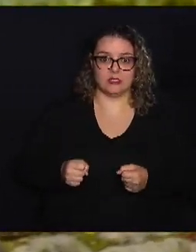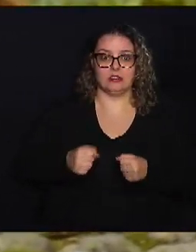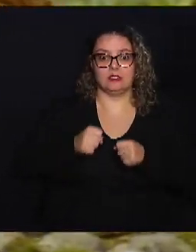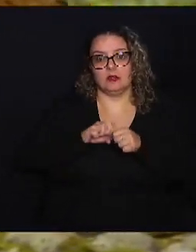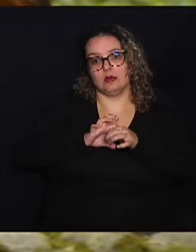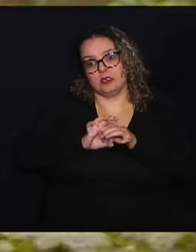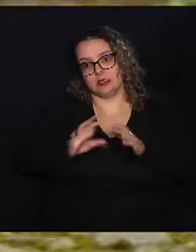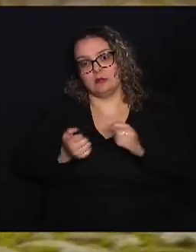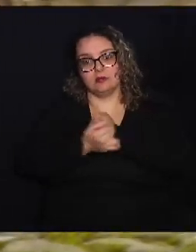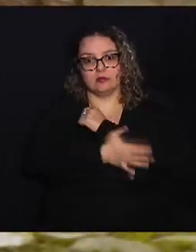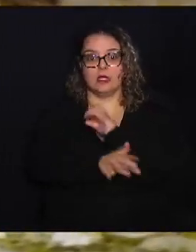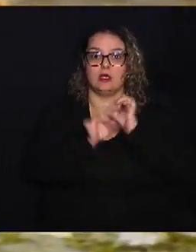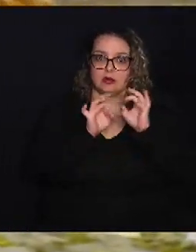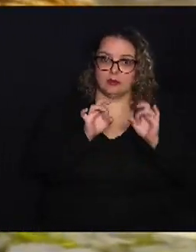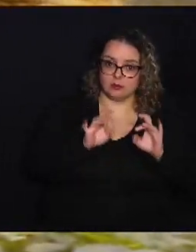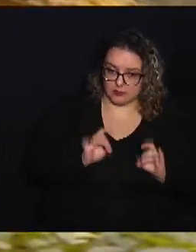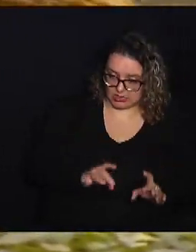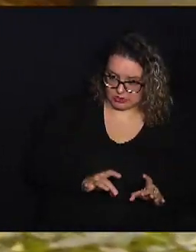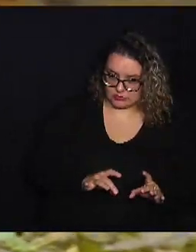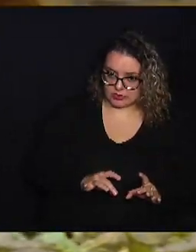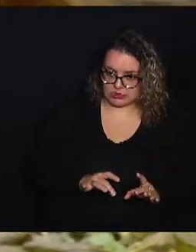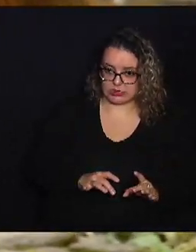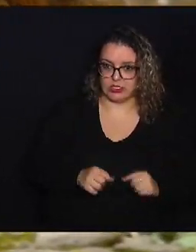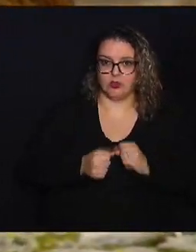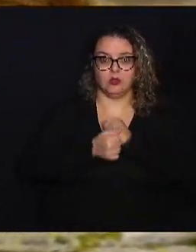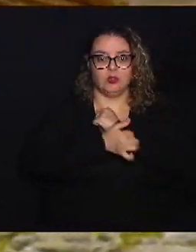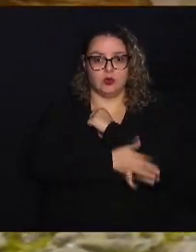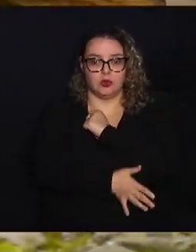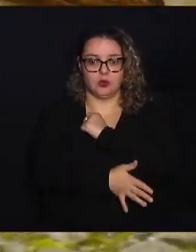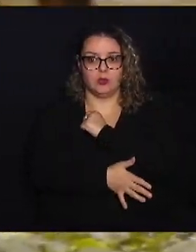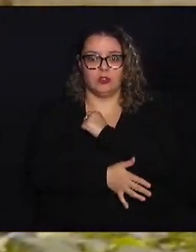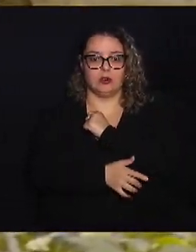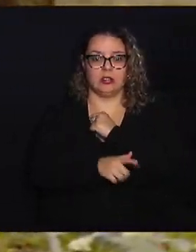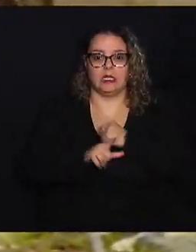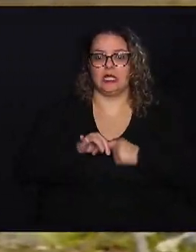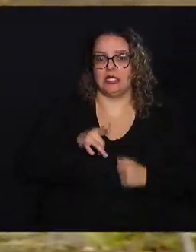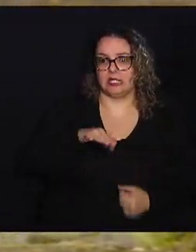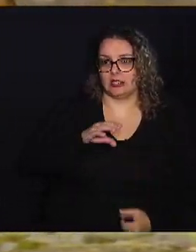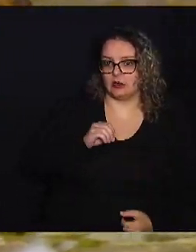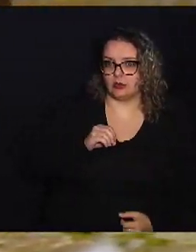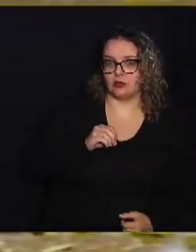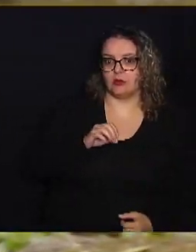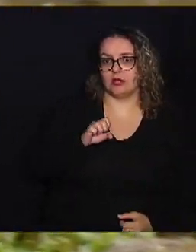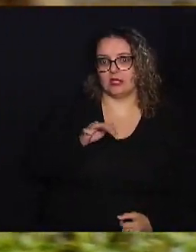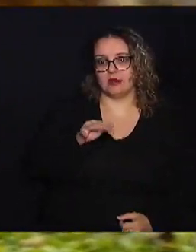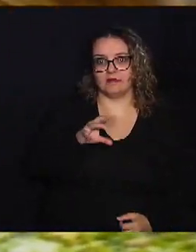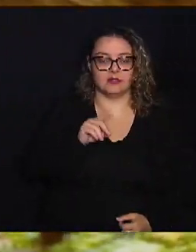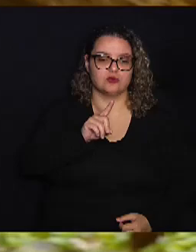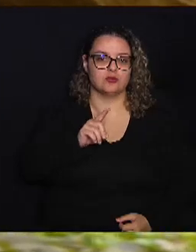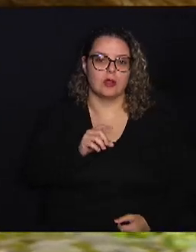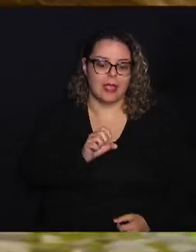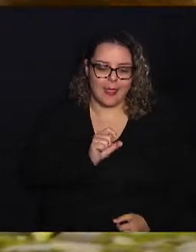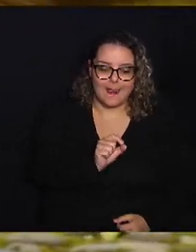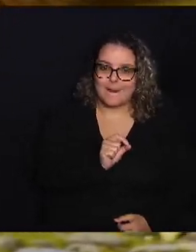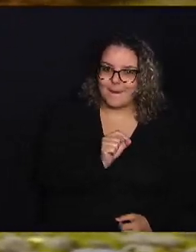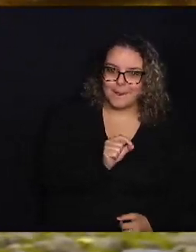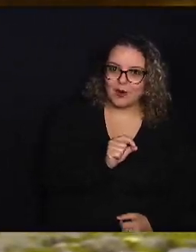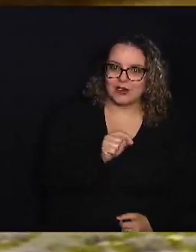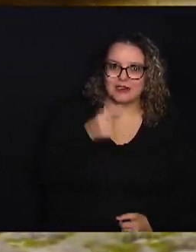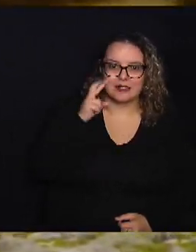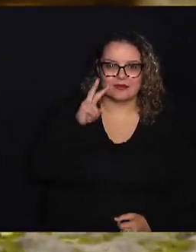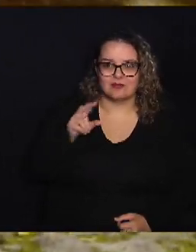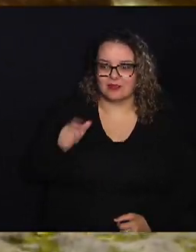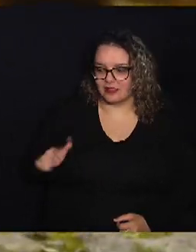fezes especial, que é umas fezes mais liquefeitas, não é aquela bolinha que a gente vê no taquaral lá, as